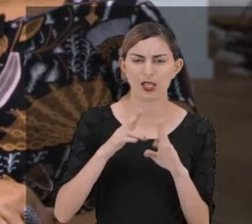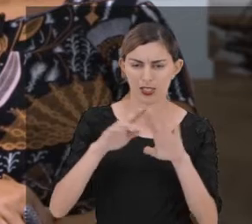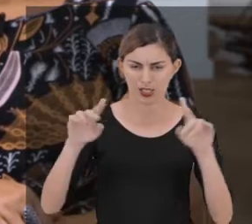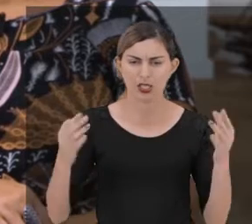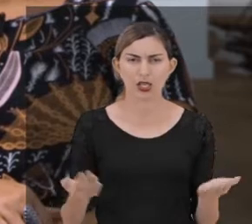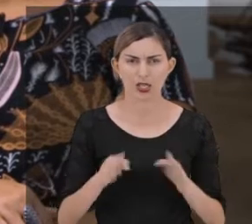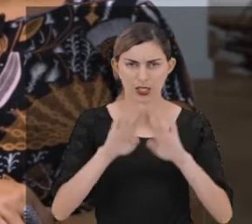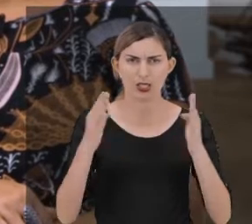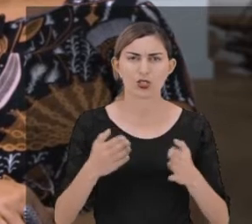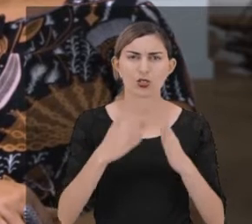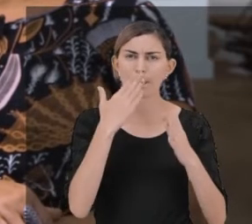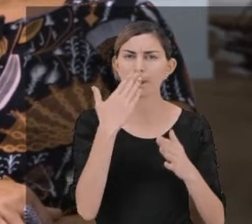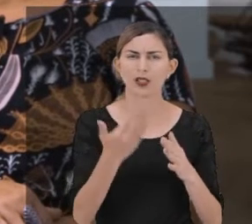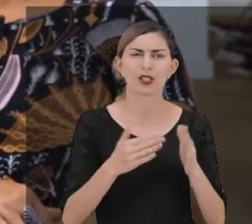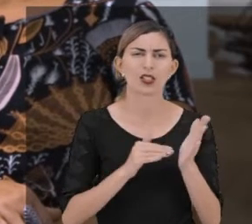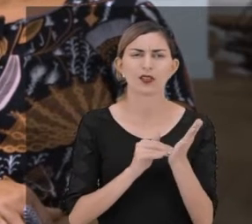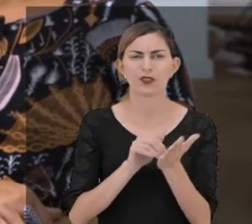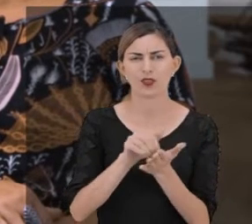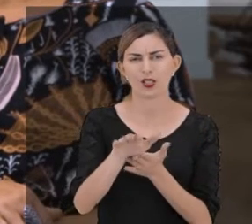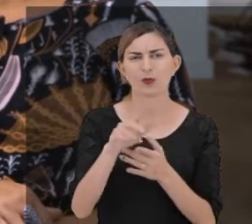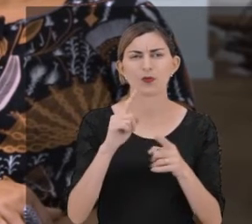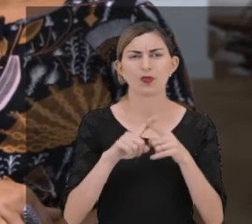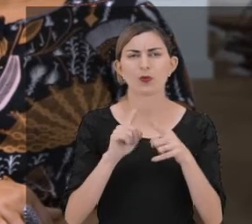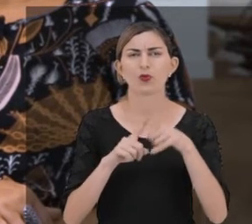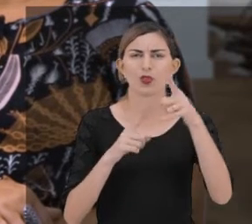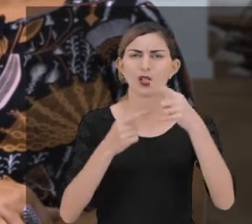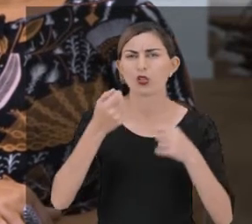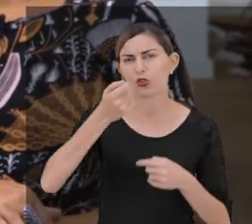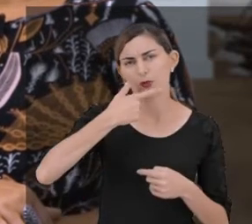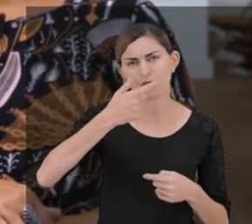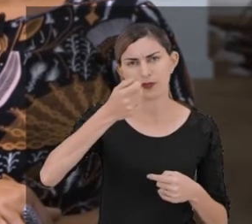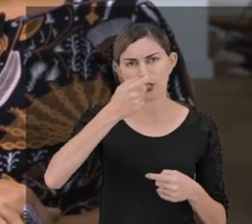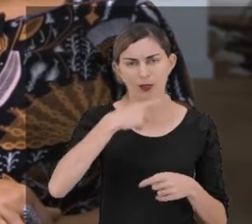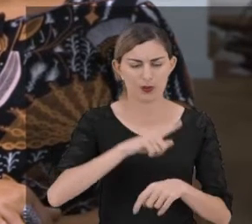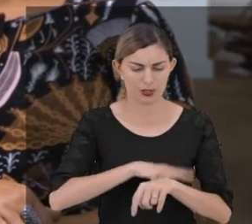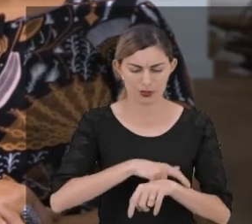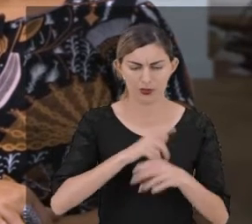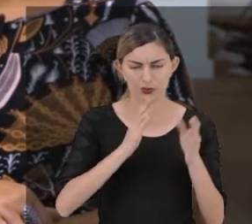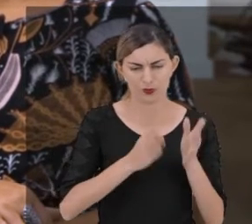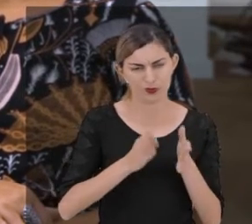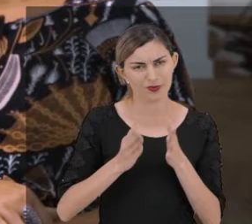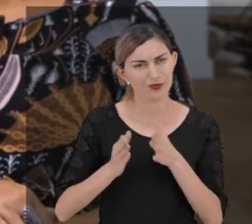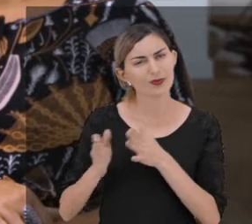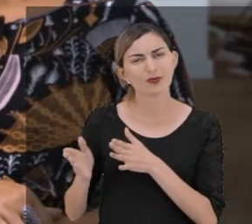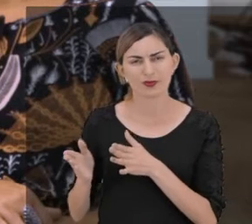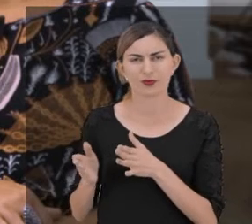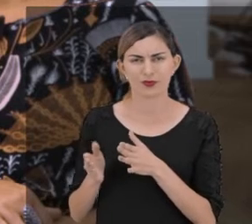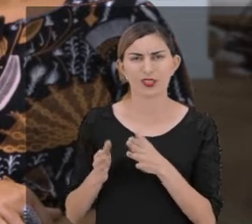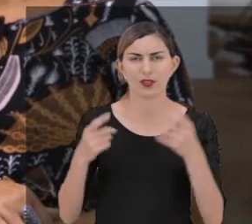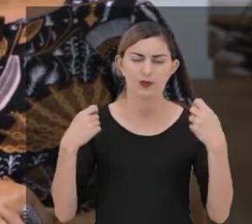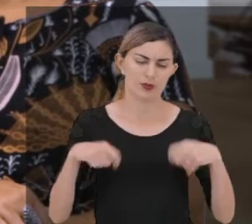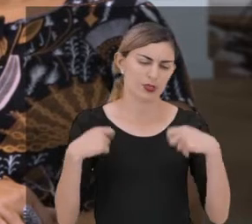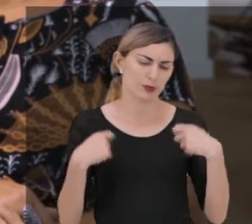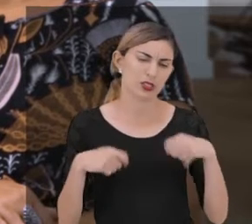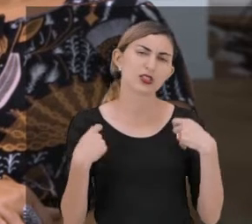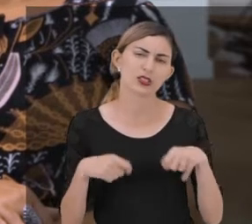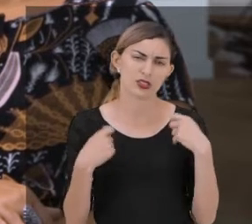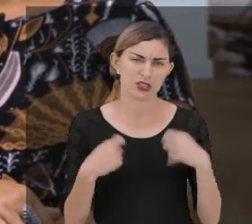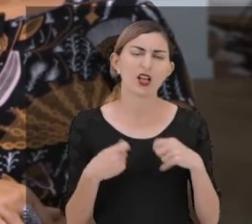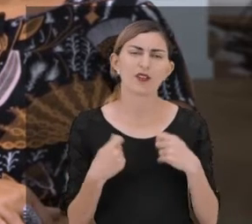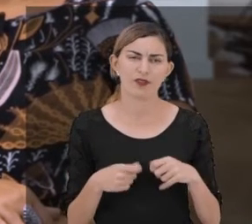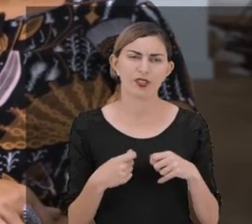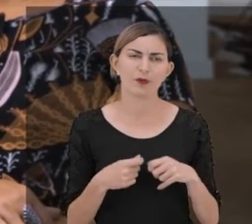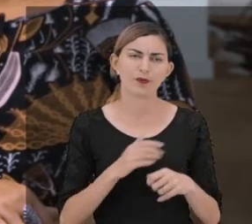estava pedindo demissão porque ela tomava remédio controlado, ela precisava por